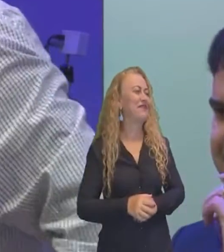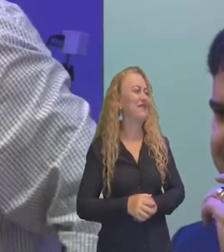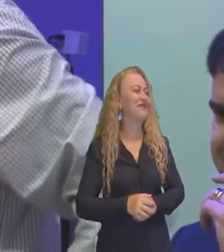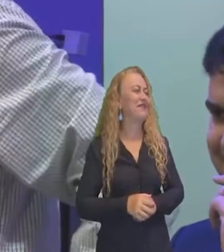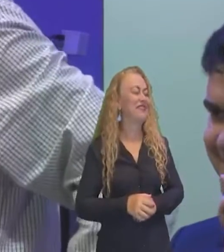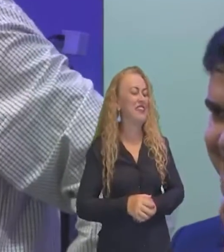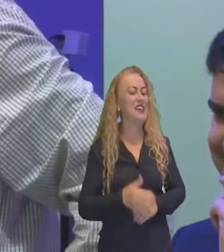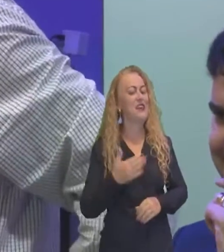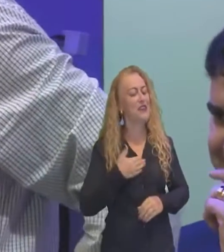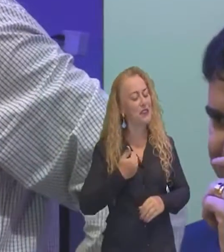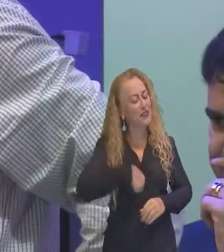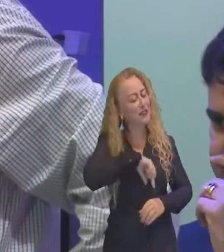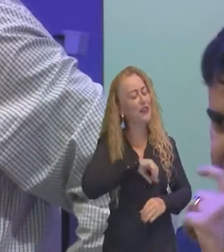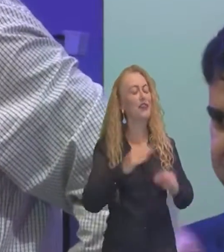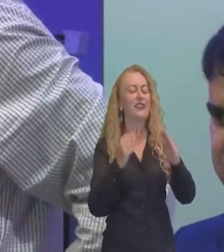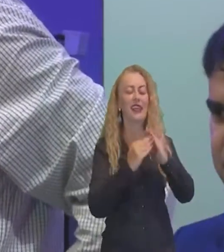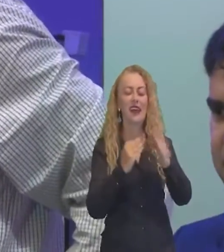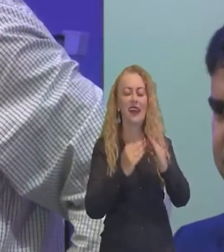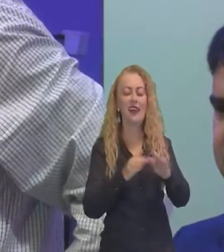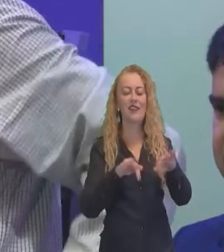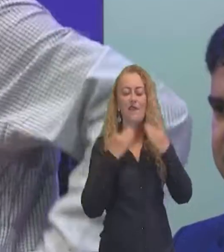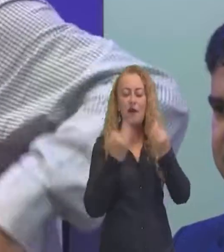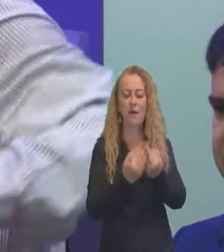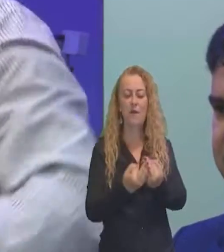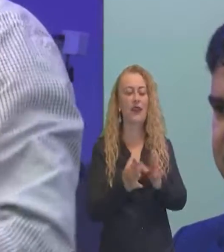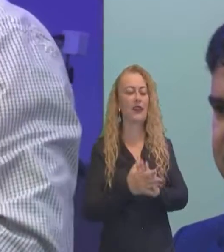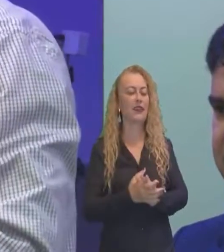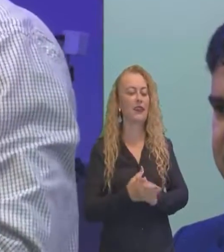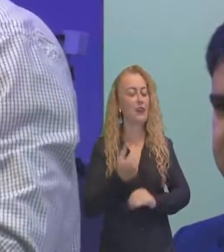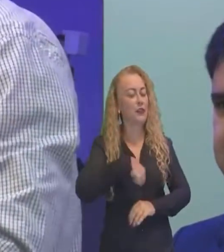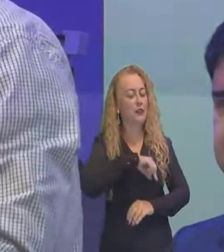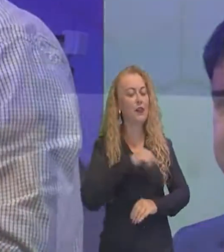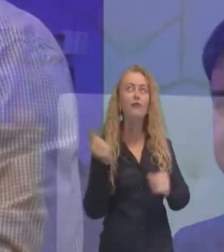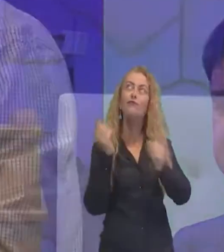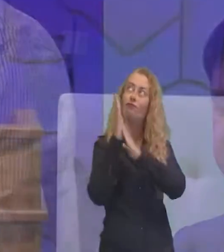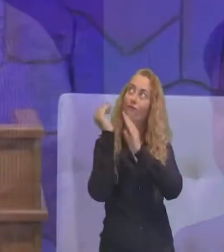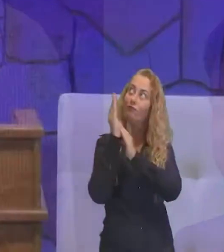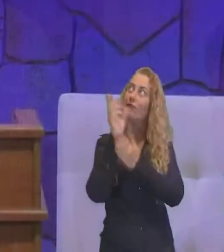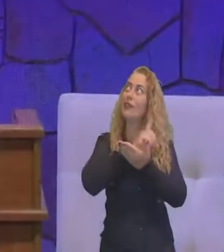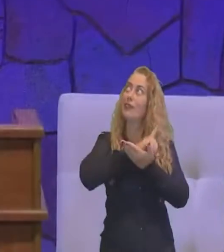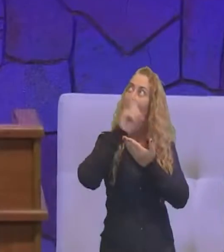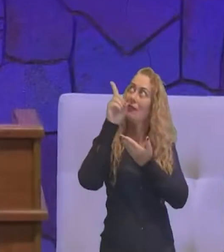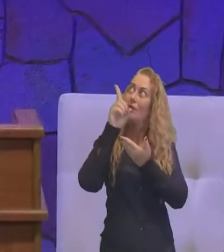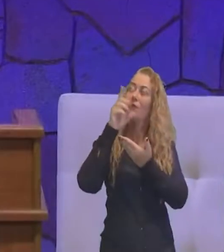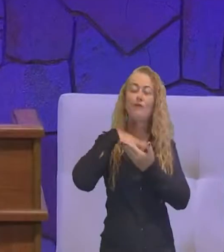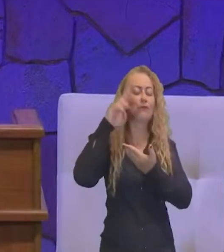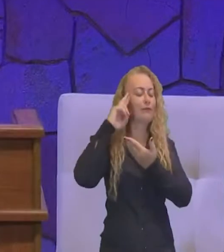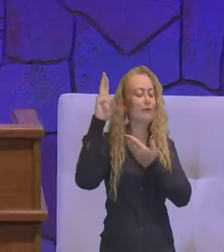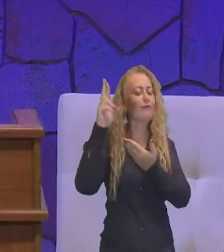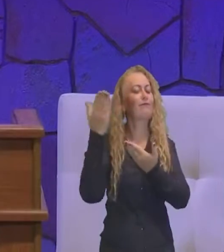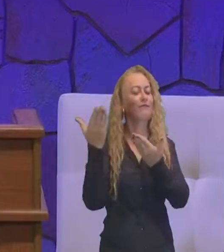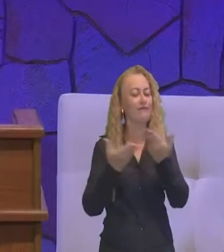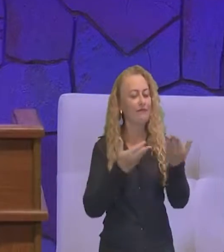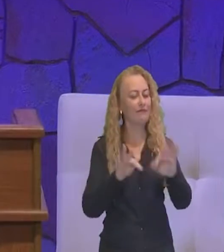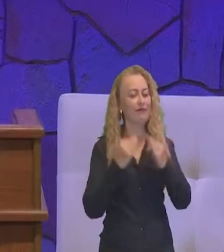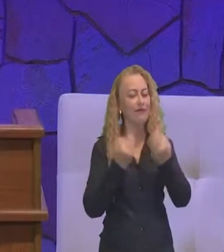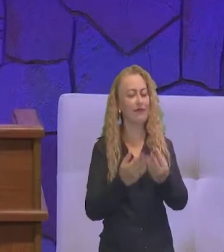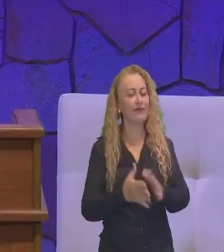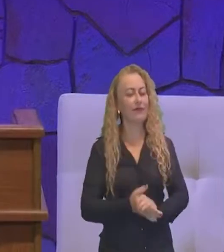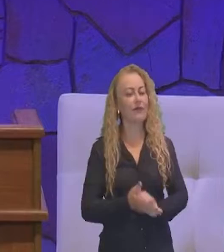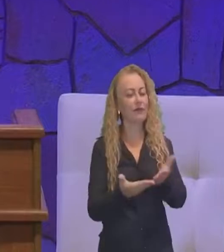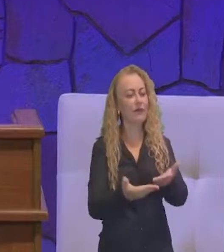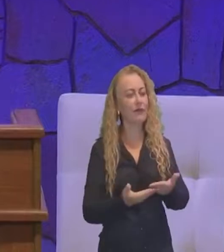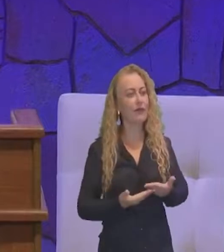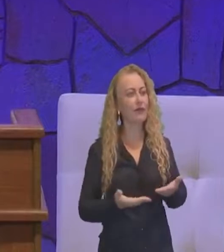nosso lar, é o nosso casamento, é a nossa família. E nós louvamos então ao Senhor por isto. Quero